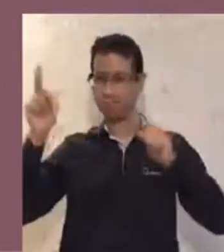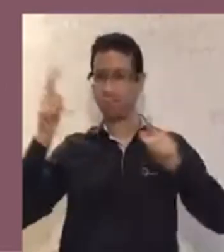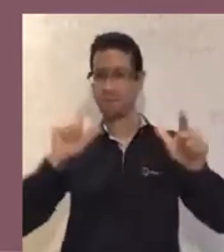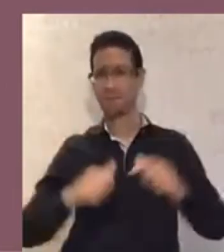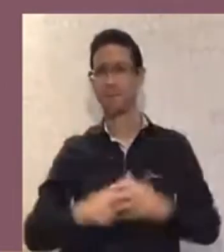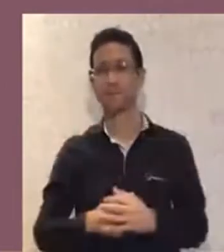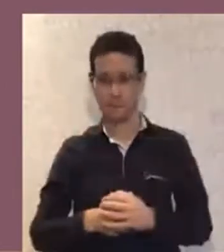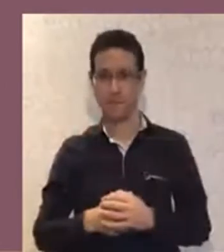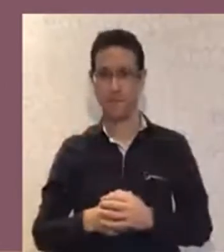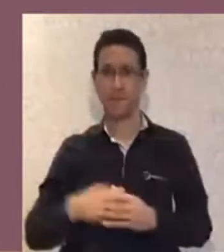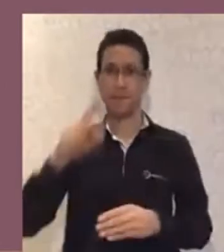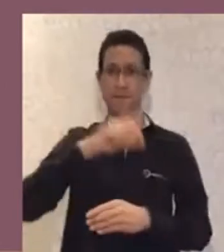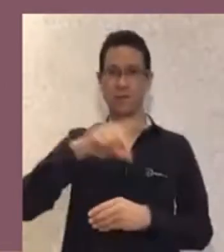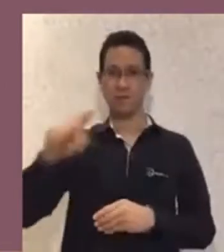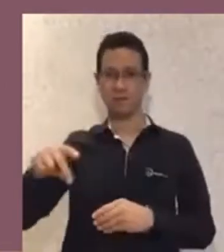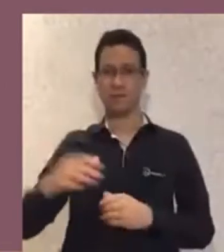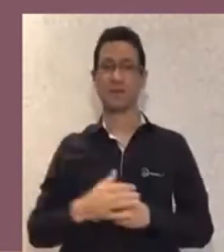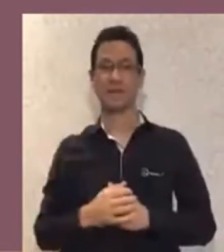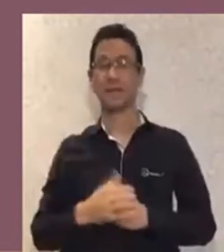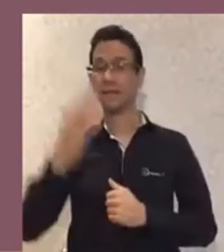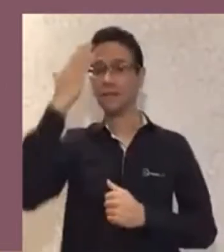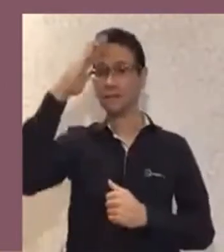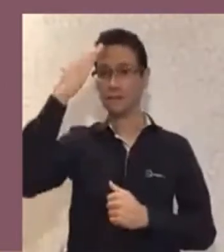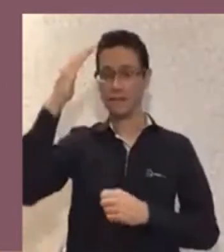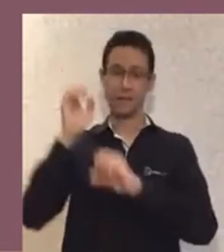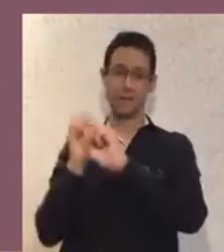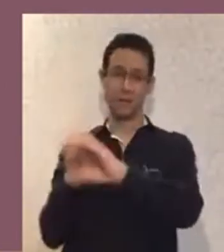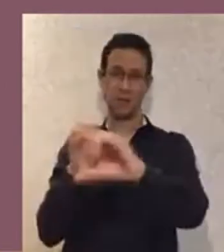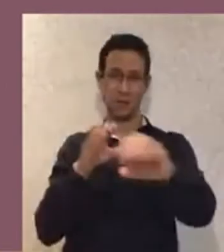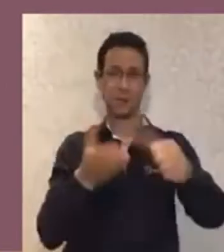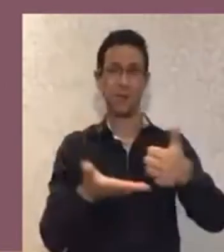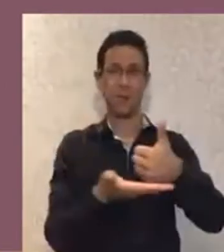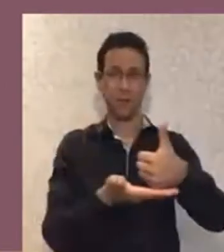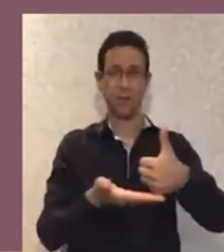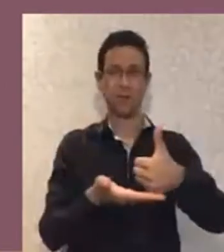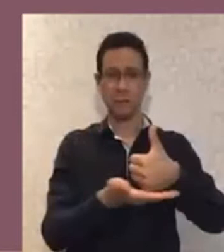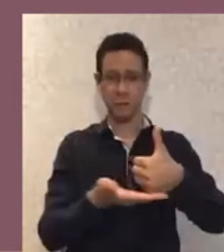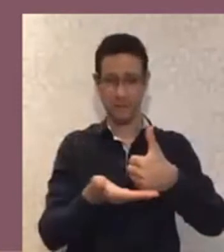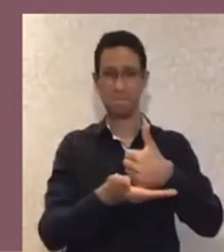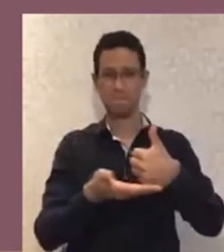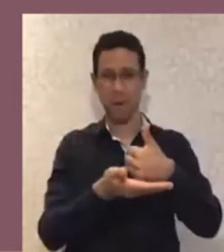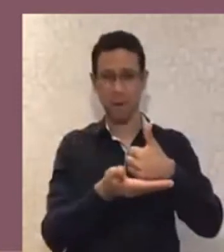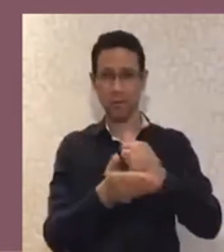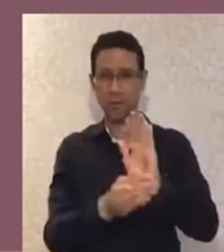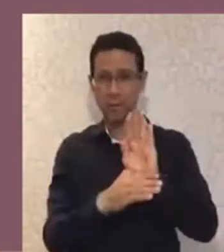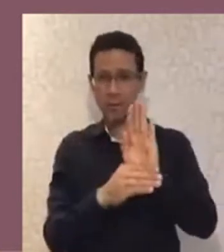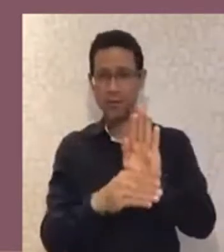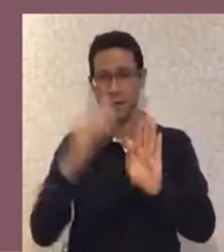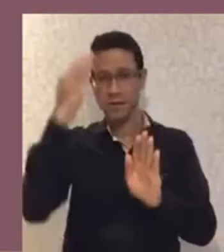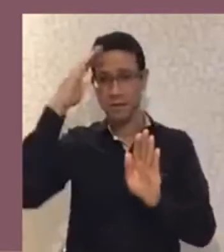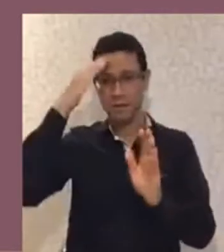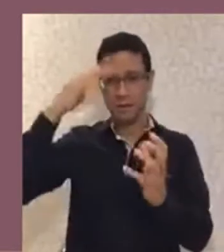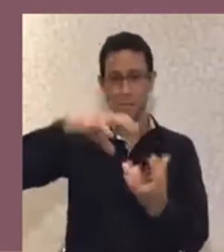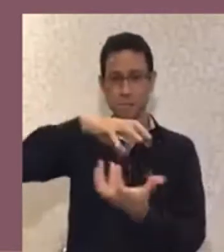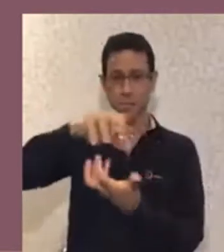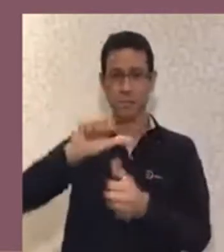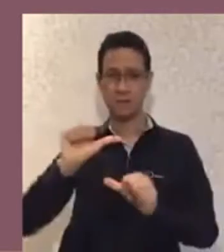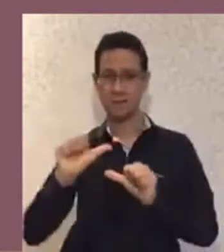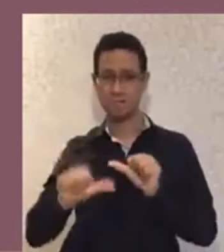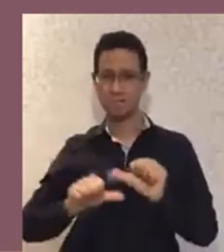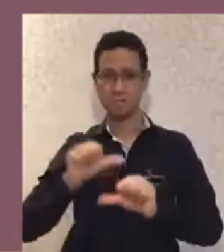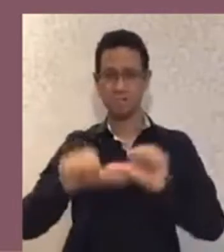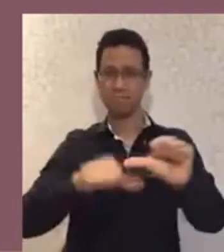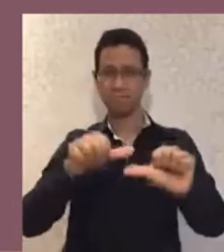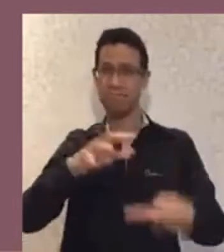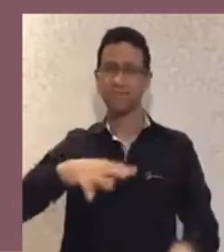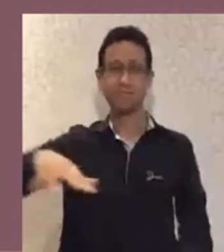Professora, compreendendo a educação como fundamento para a compreensão de mundo e transformação de realidades, destaca